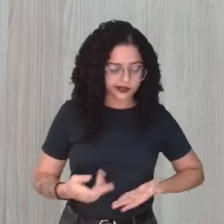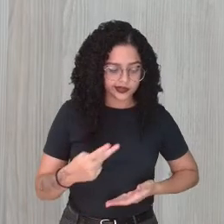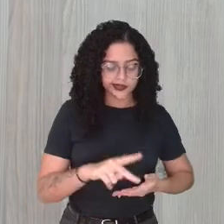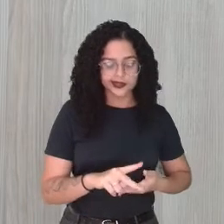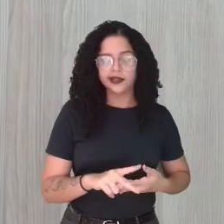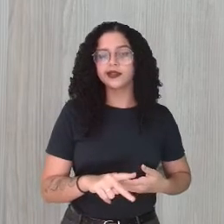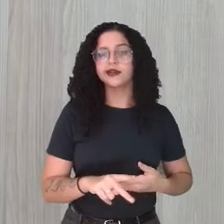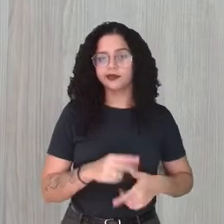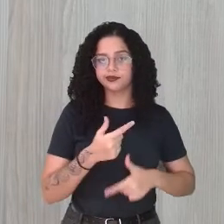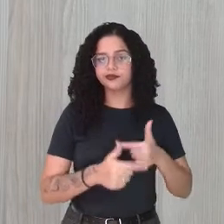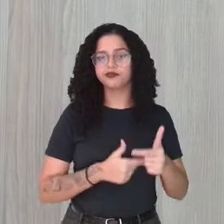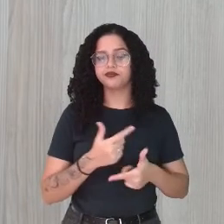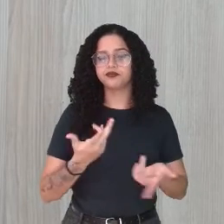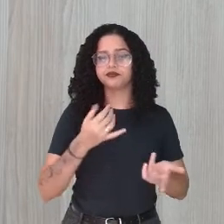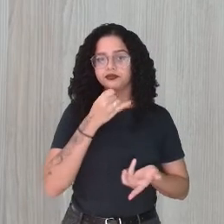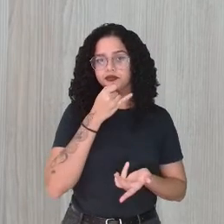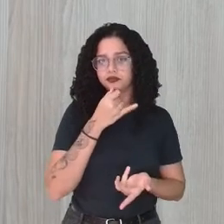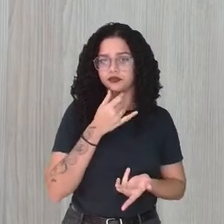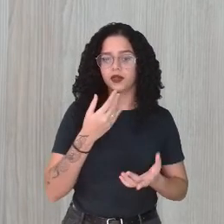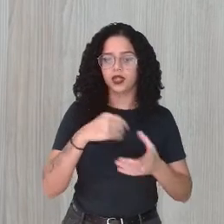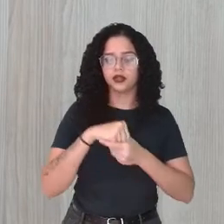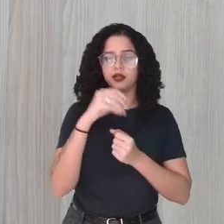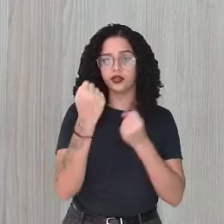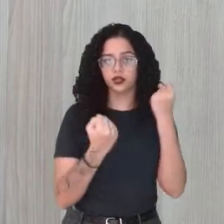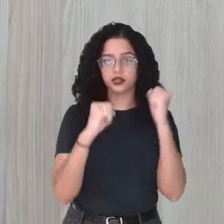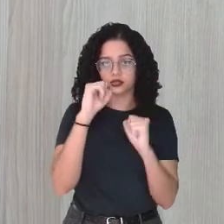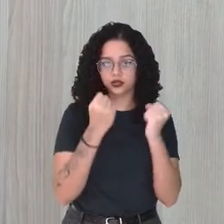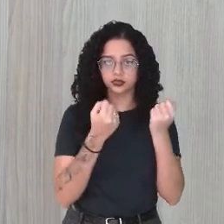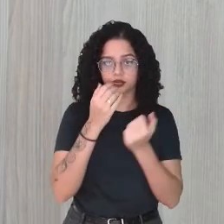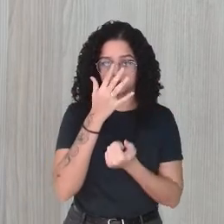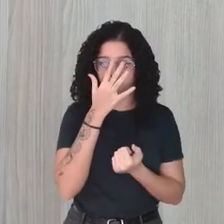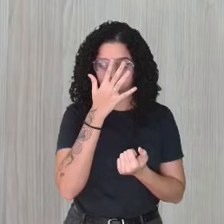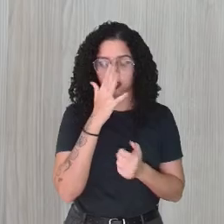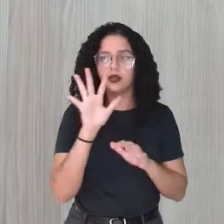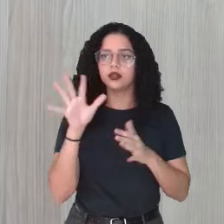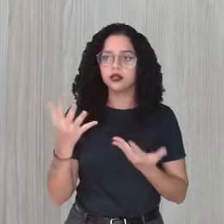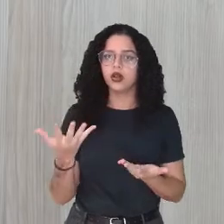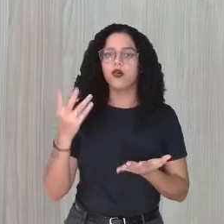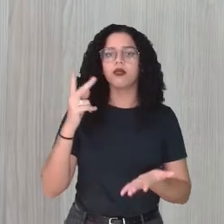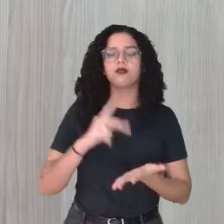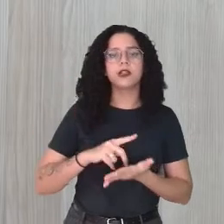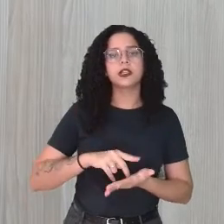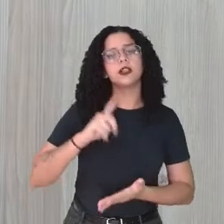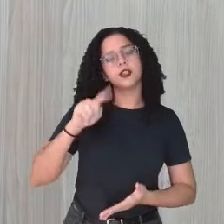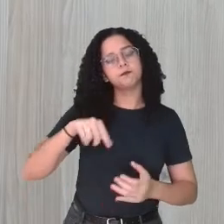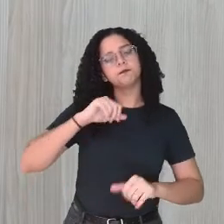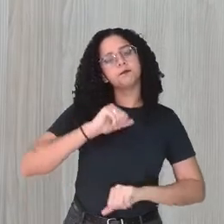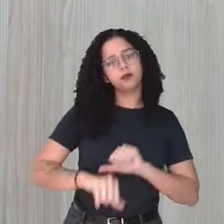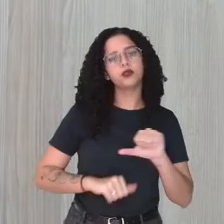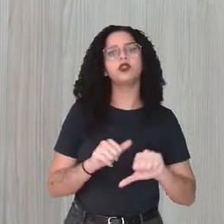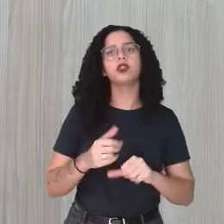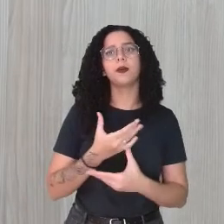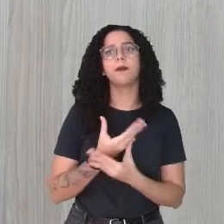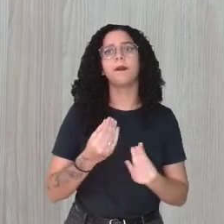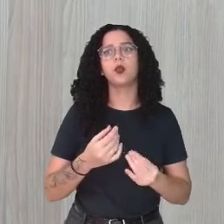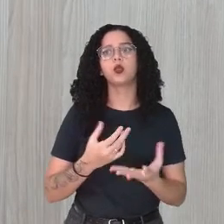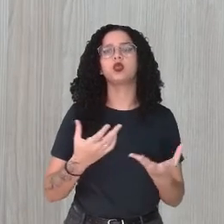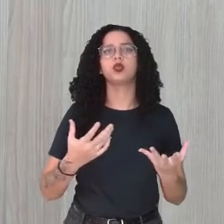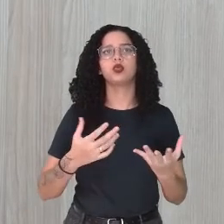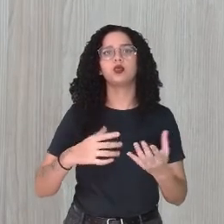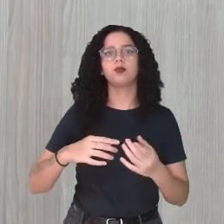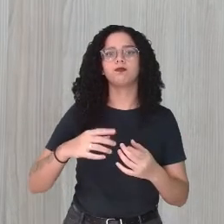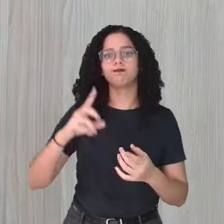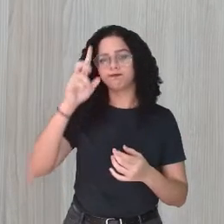desse trabalho ali dentro das indústrias. Então, foi de fato assim, uma mudança, né, muito